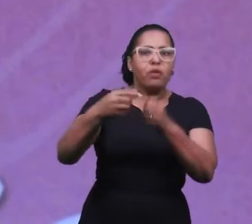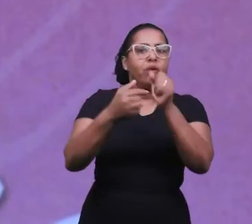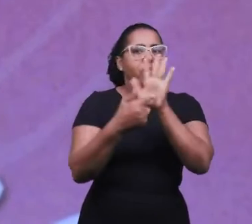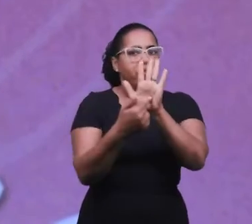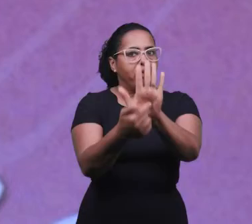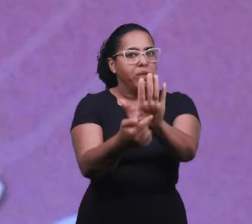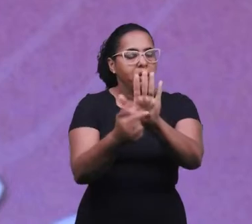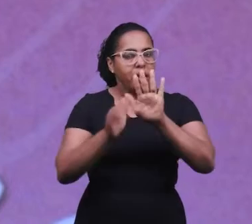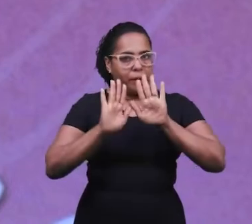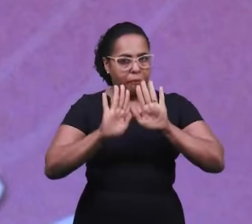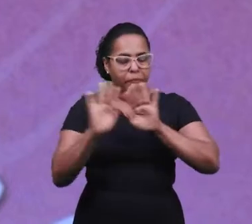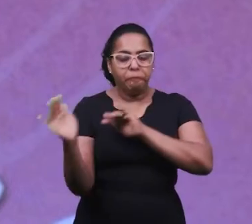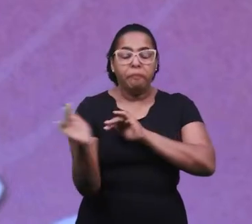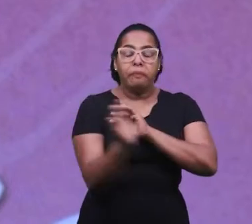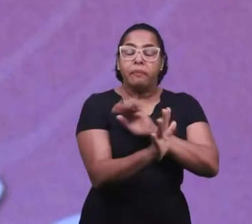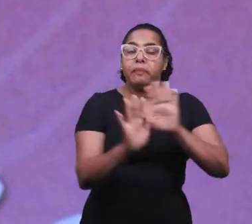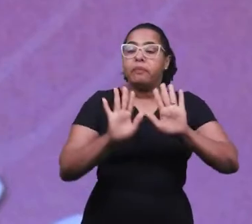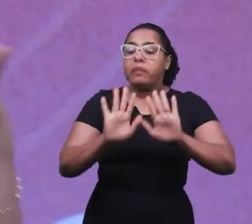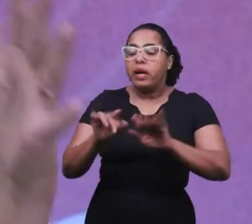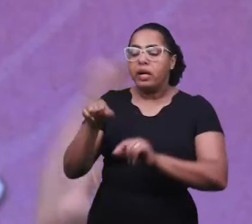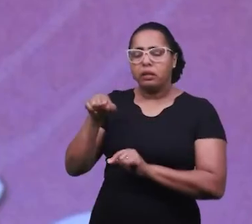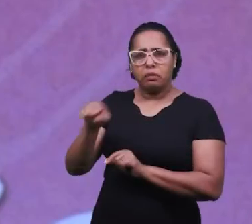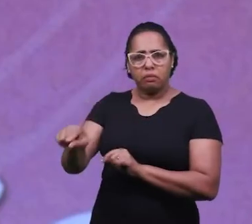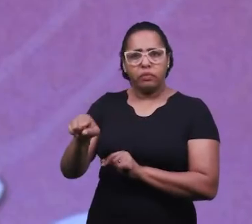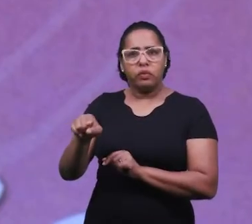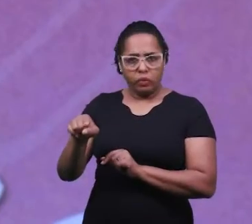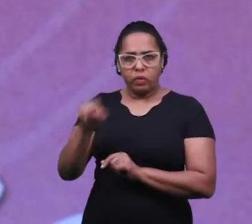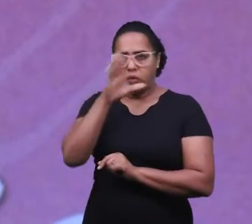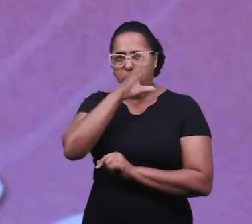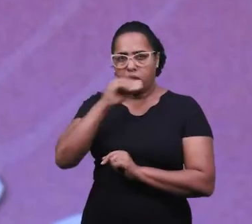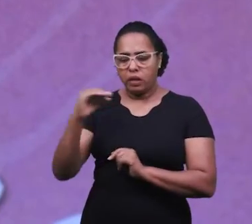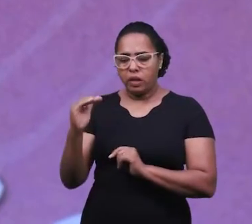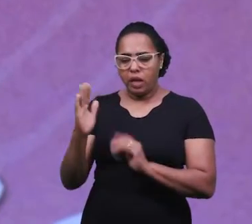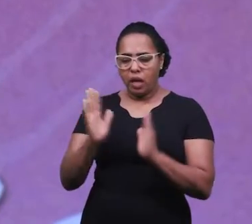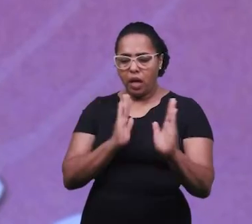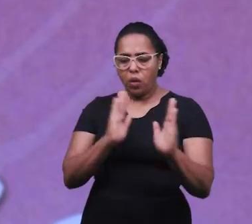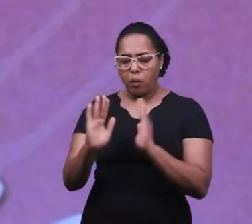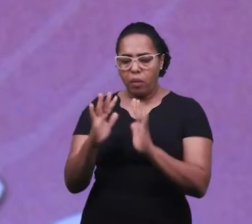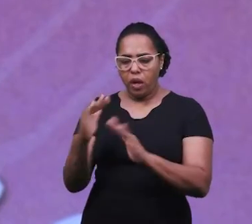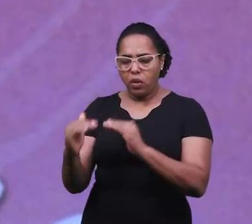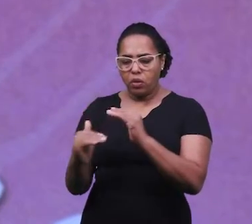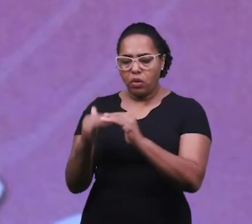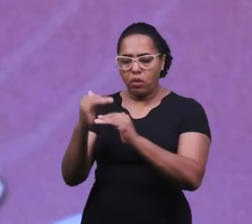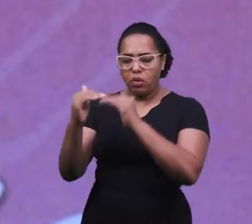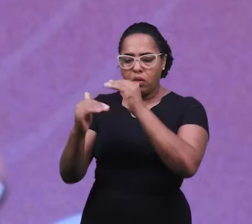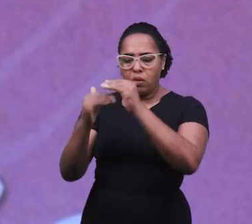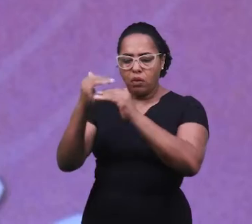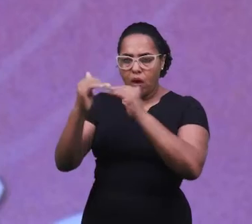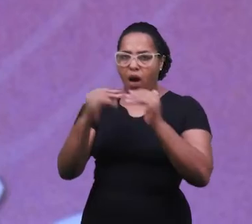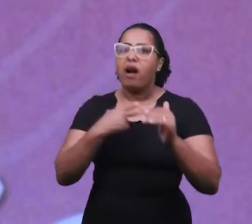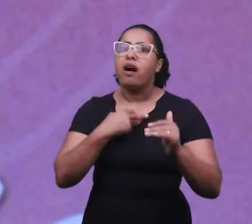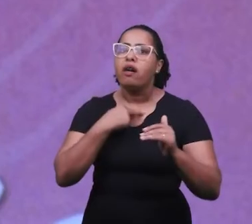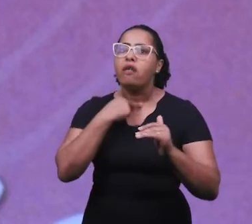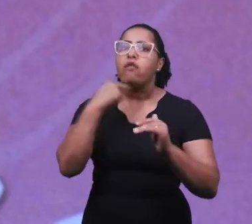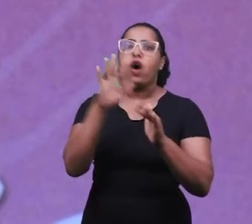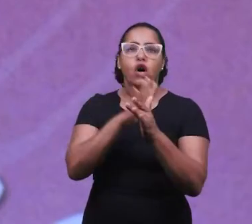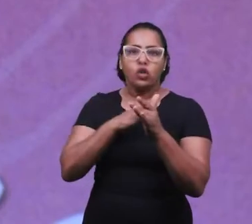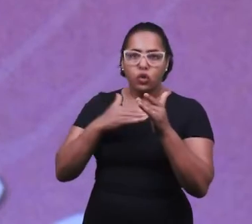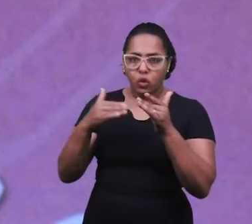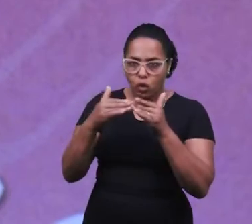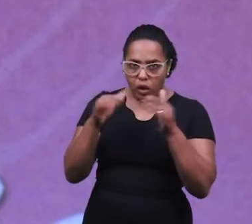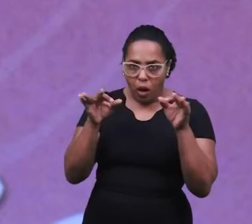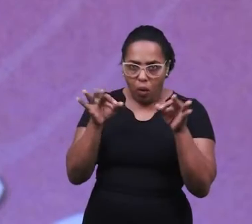Mas precisamos pensar que o adolescente ele está em desenvolvimento, não tem a sua voz completamente